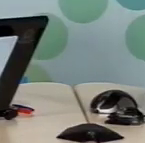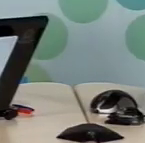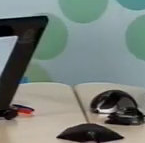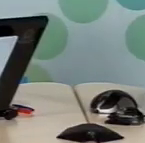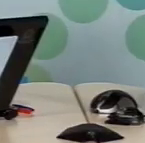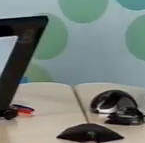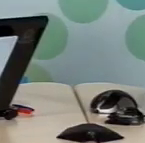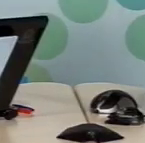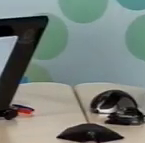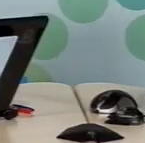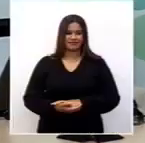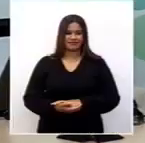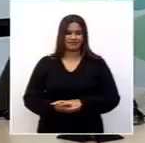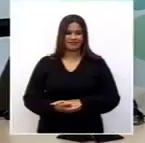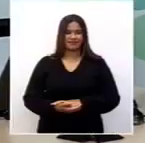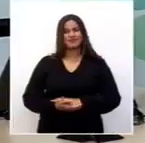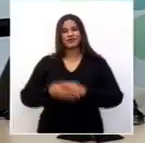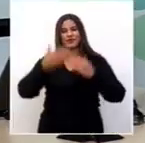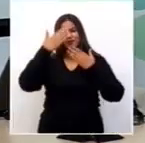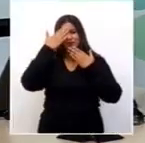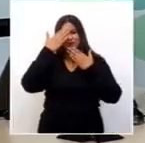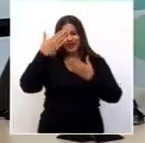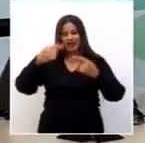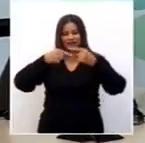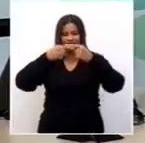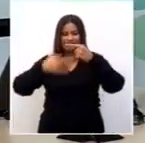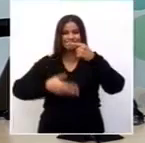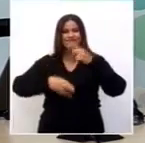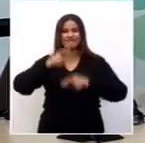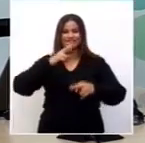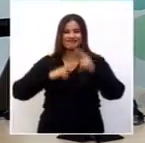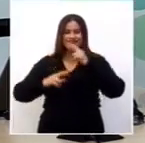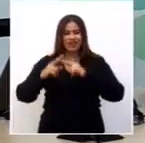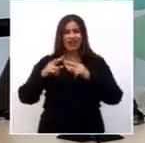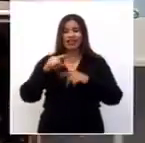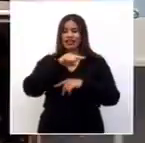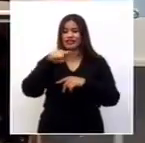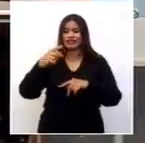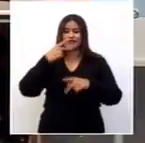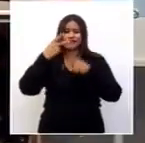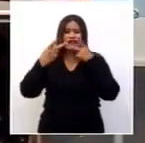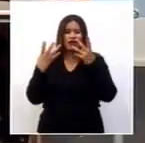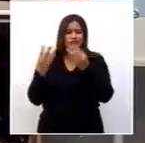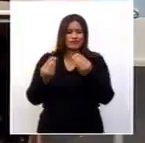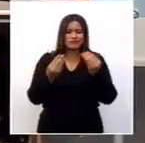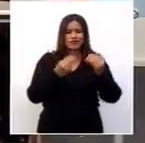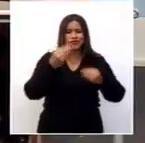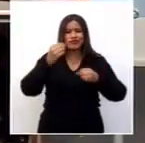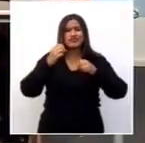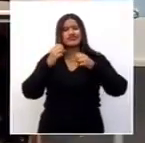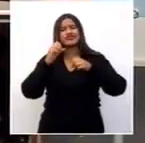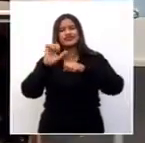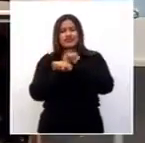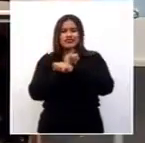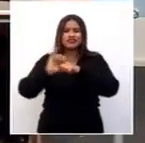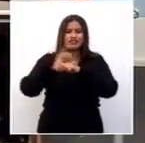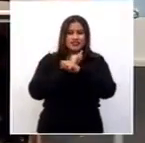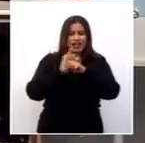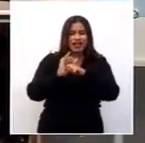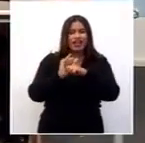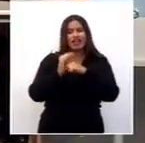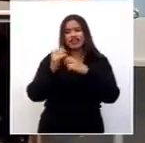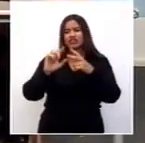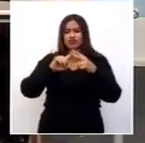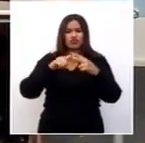Muito obrigada pela participação de vocês. Letícia, os professores citaram diversas estratégias e recursos para realizar esse